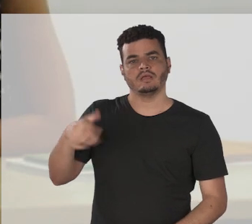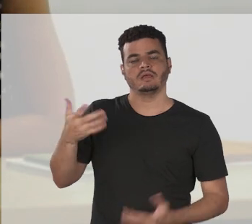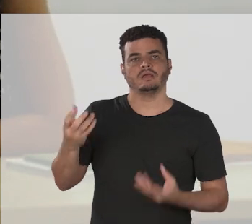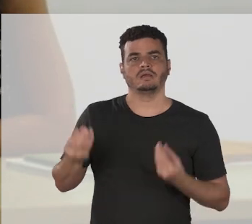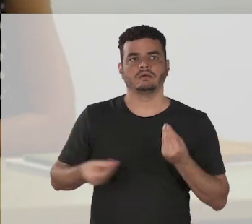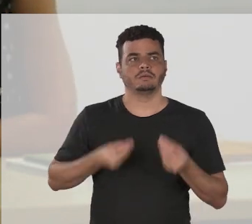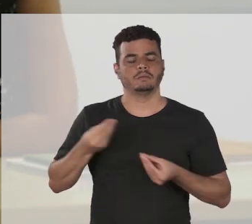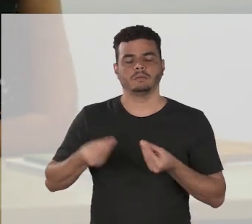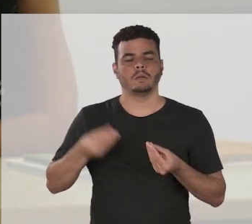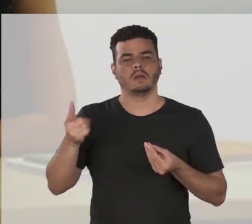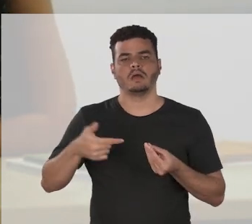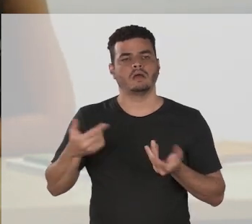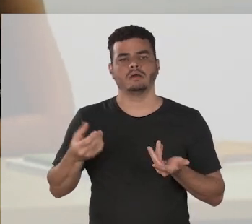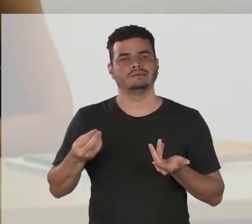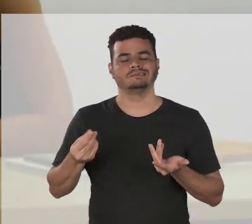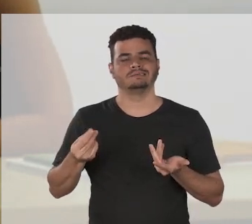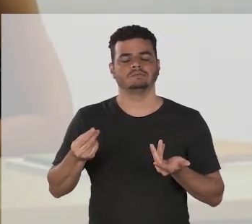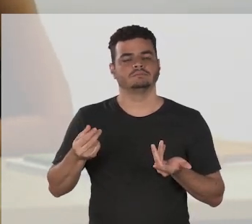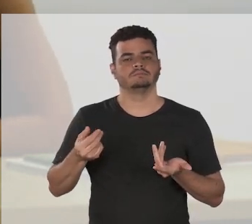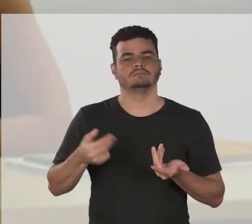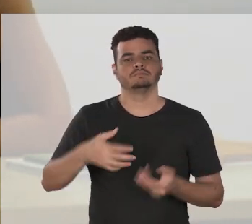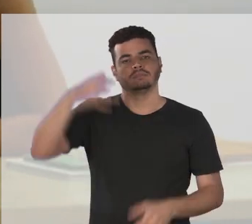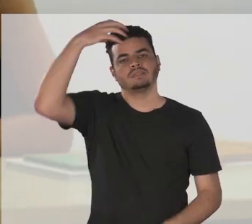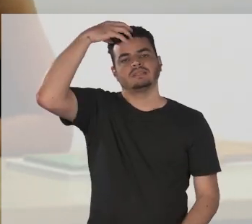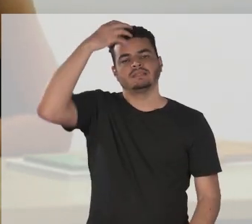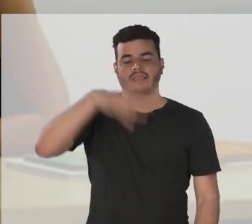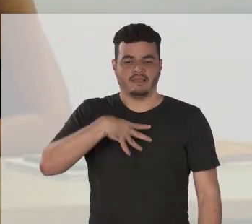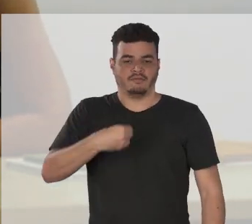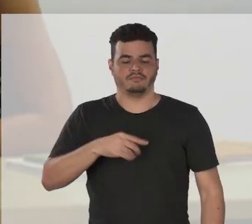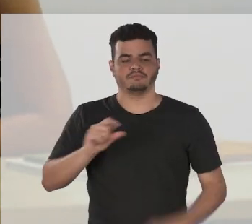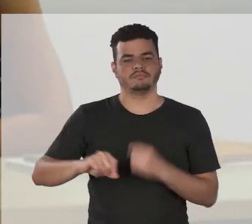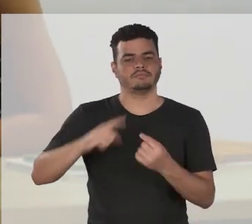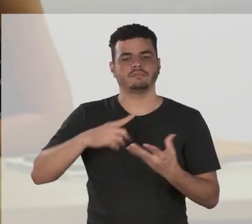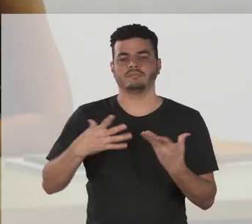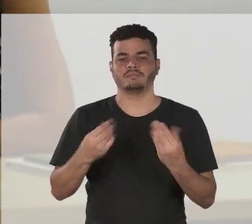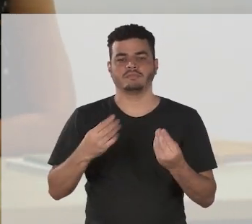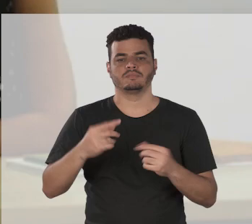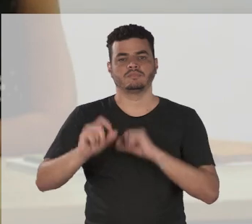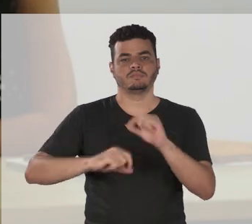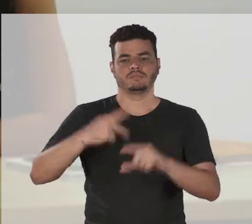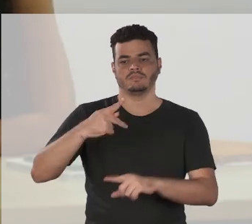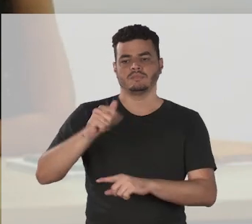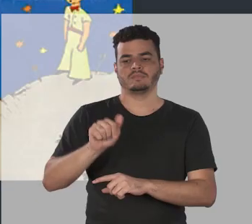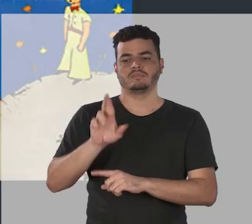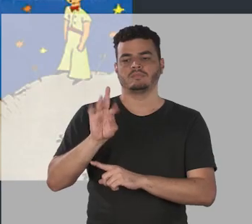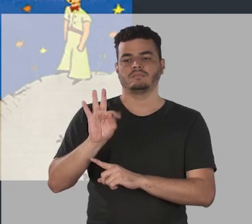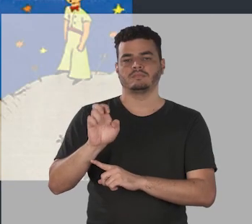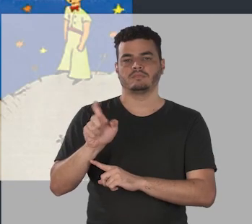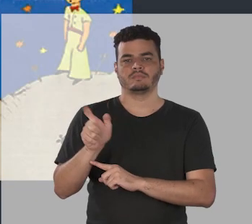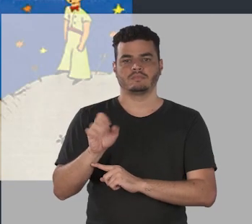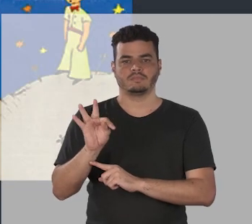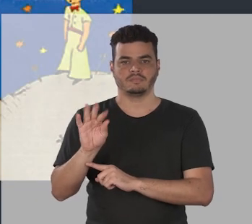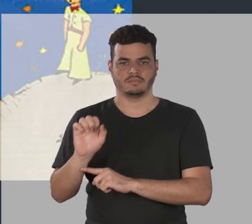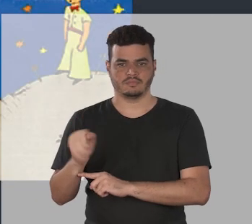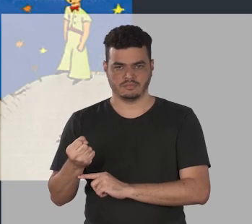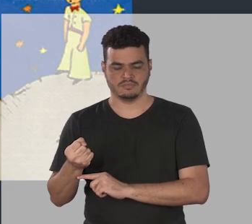O Pequeno Príncipe, que é de editorial argentina, tem um monte de paratextos explicativos, como o primeiro,